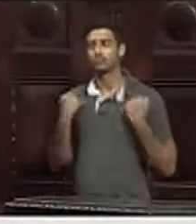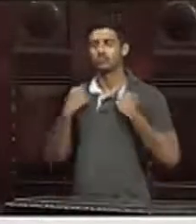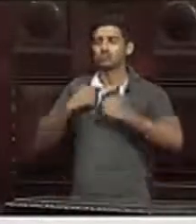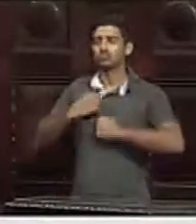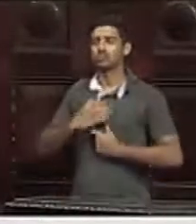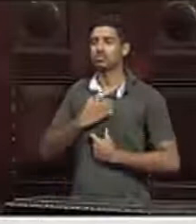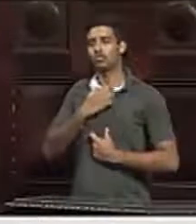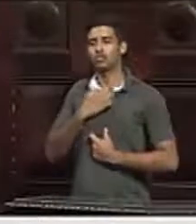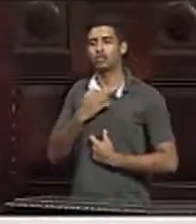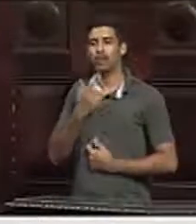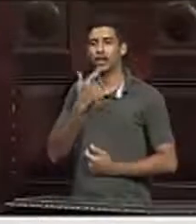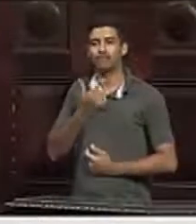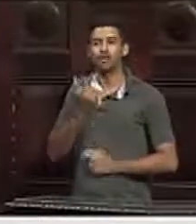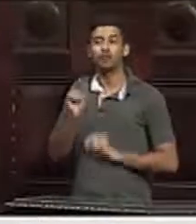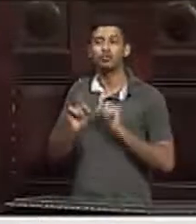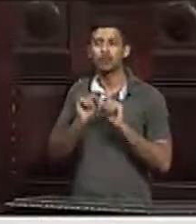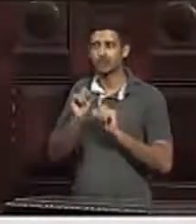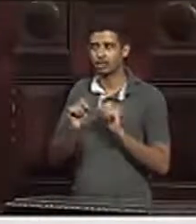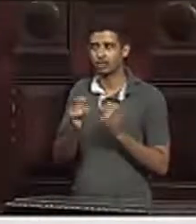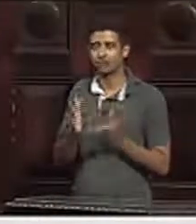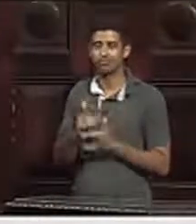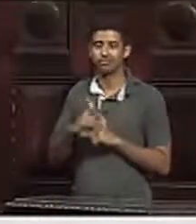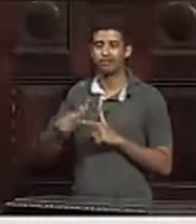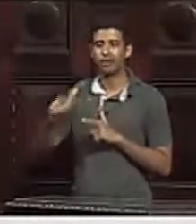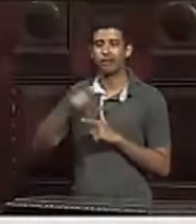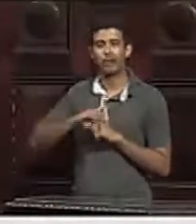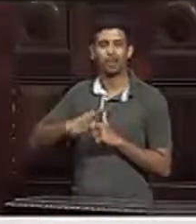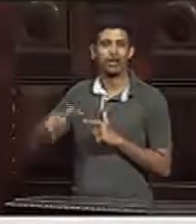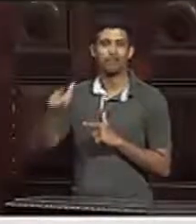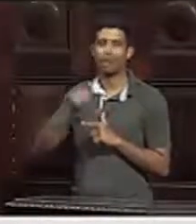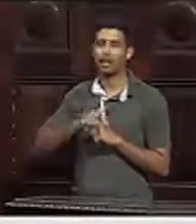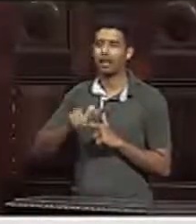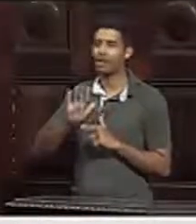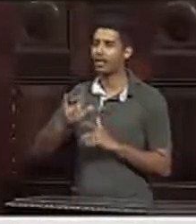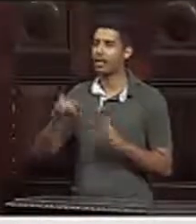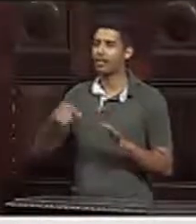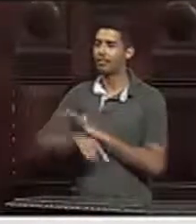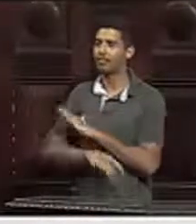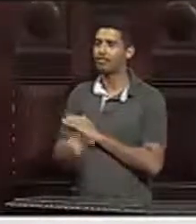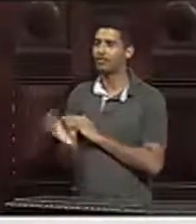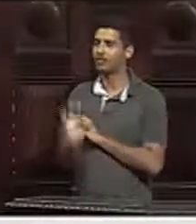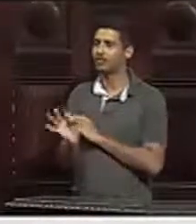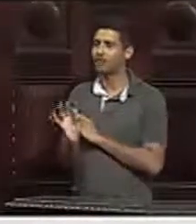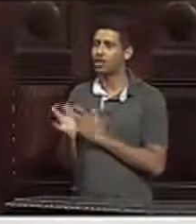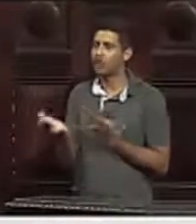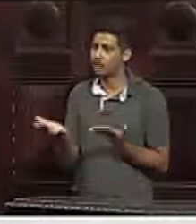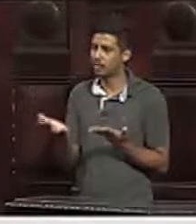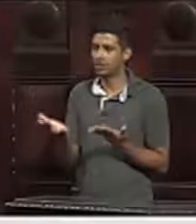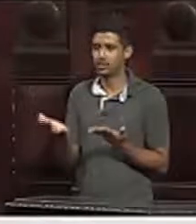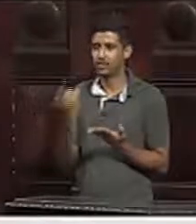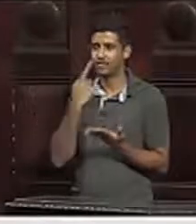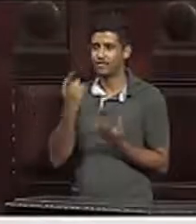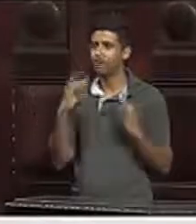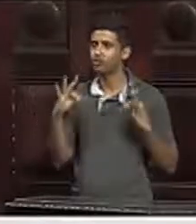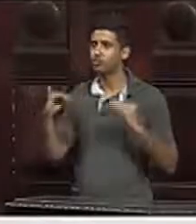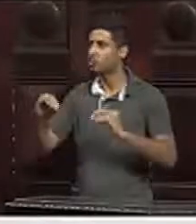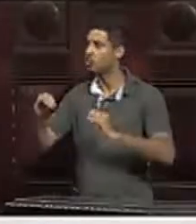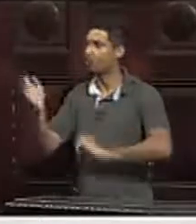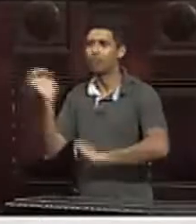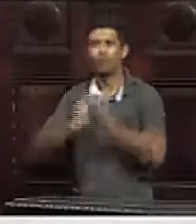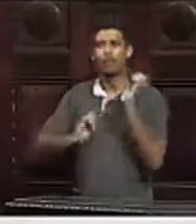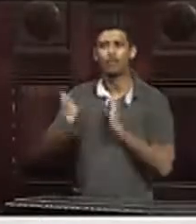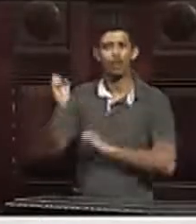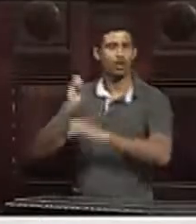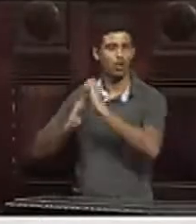tratando do problema sem um aprofundamento, uma análise em relação a todo o modelo econômico.